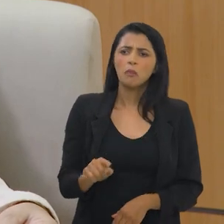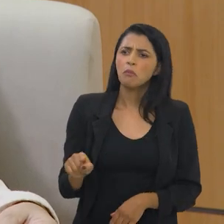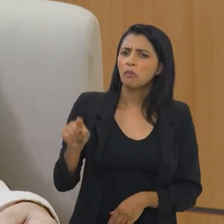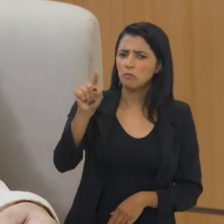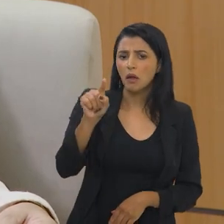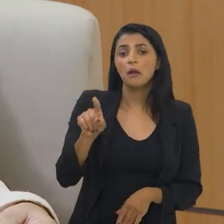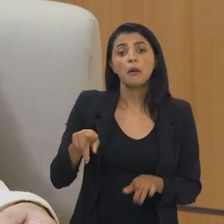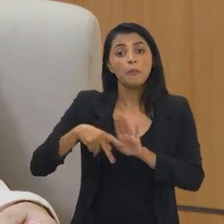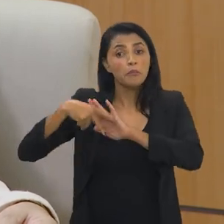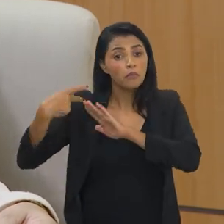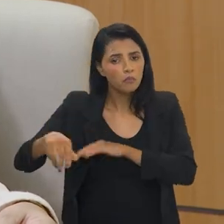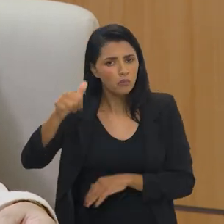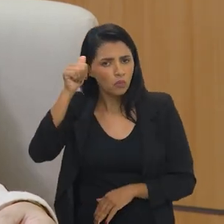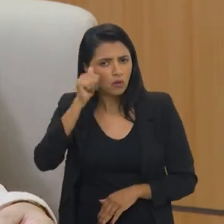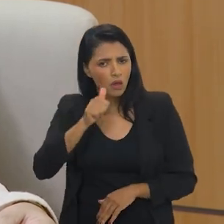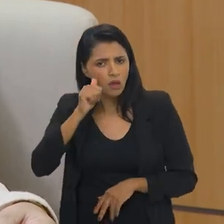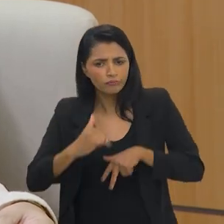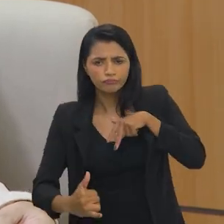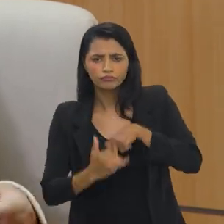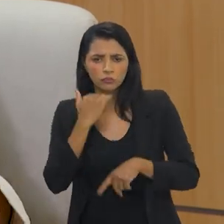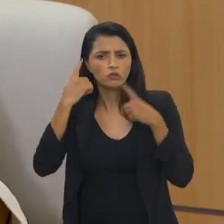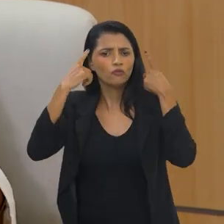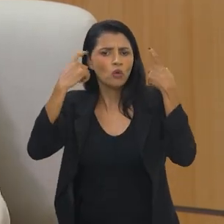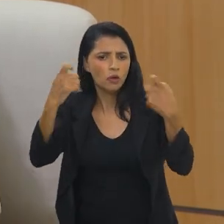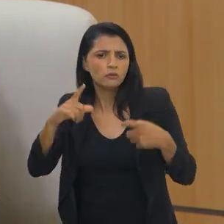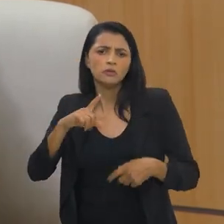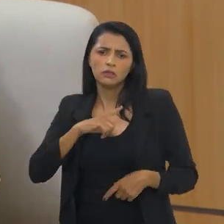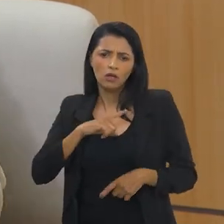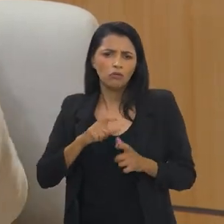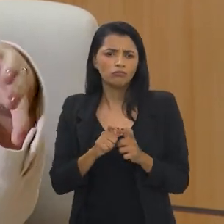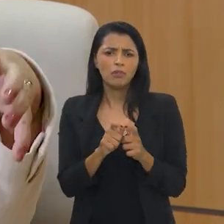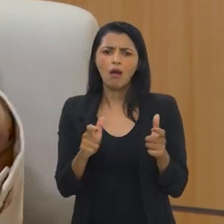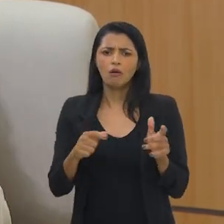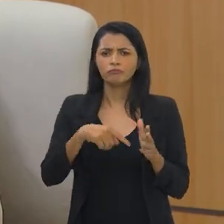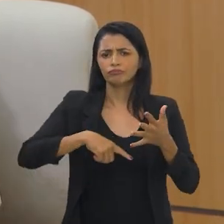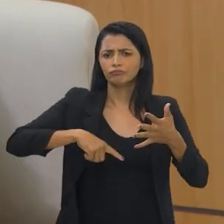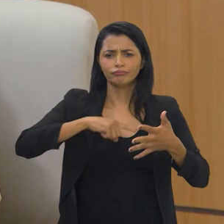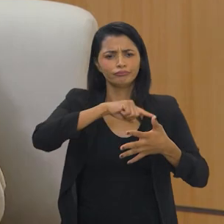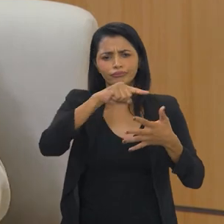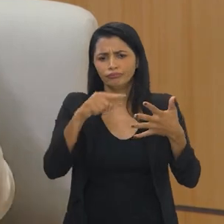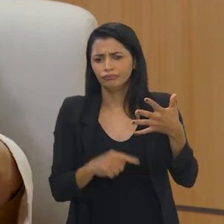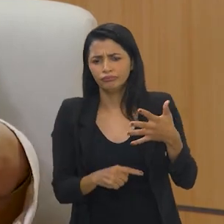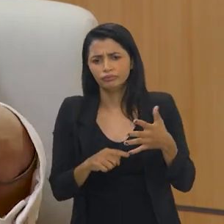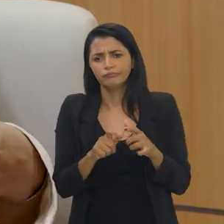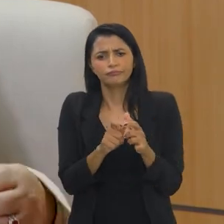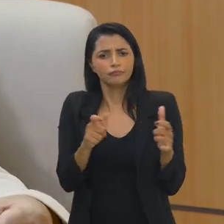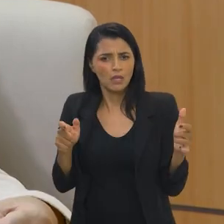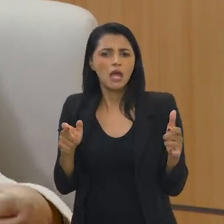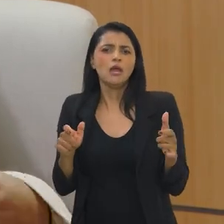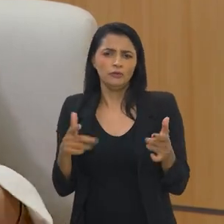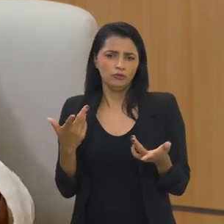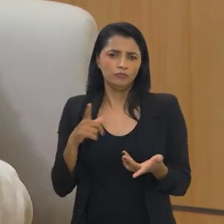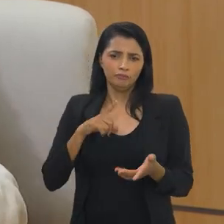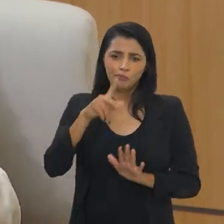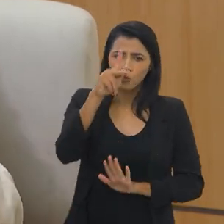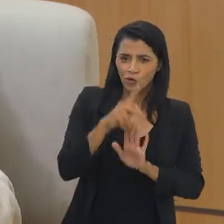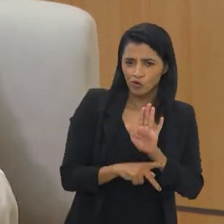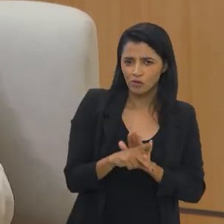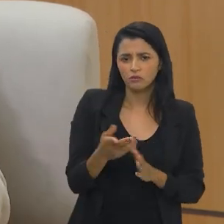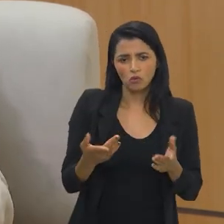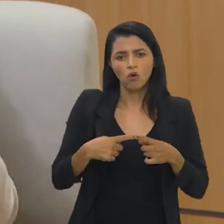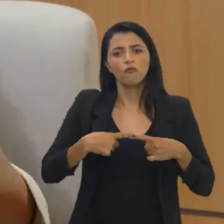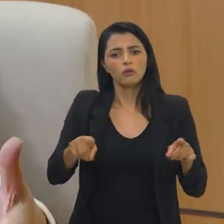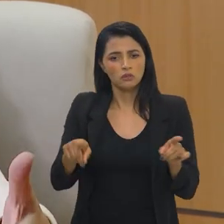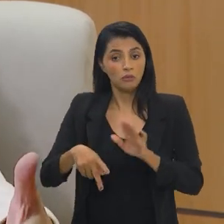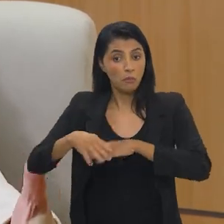para Mulheres vítimas de violência né então nós temos um acabou isso é de processos que